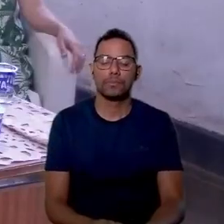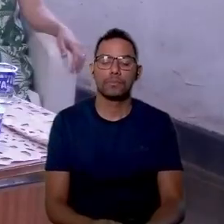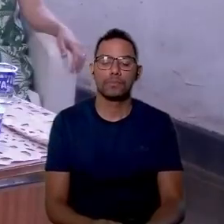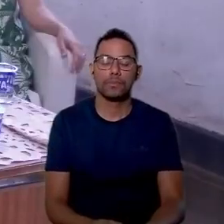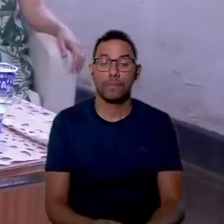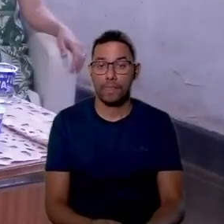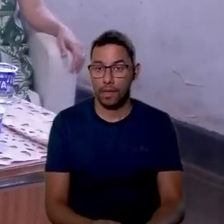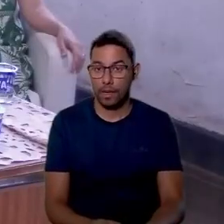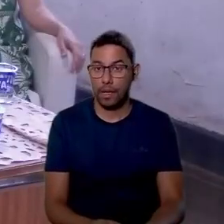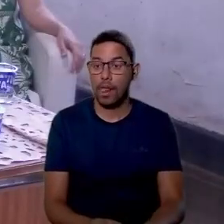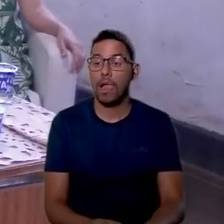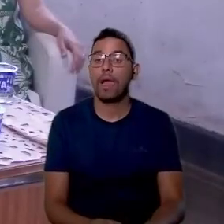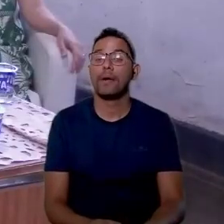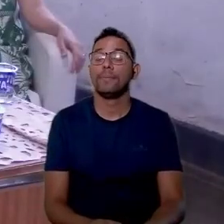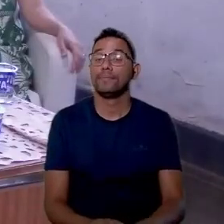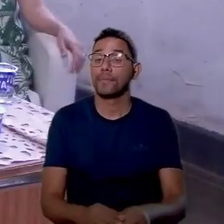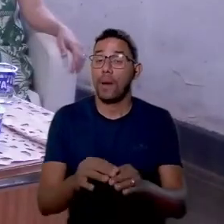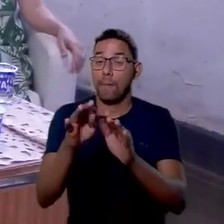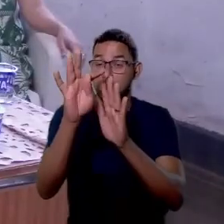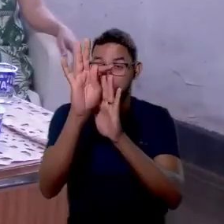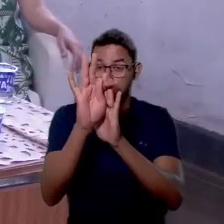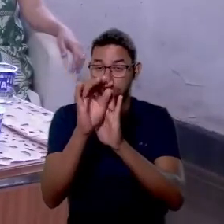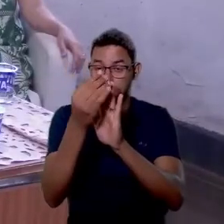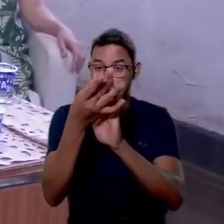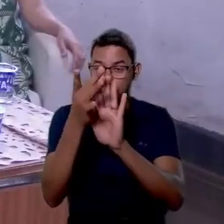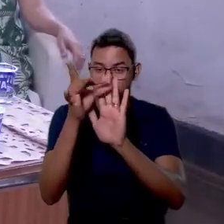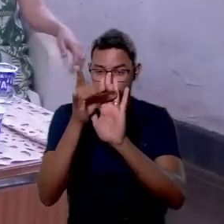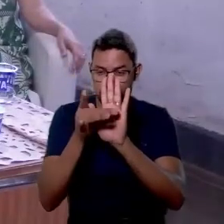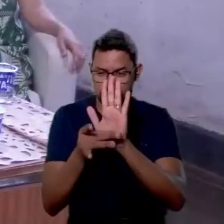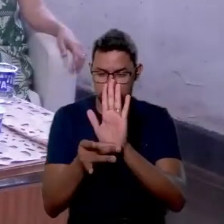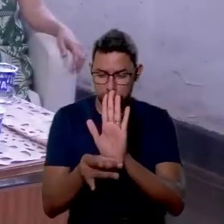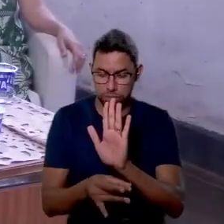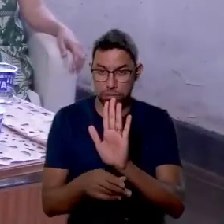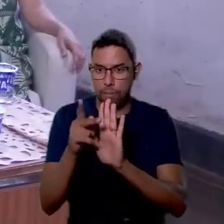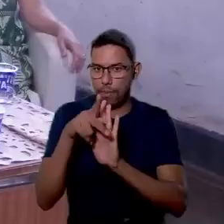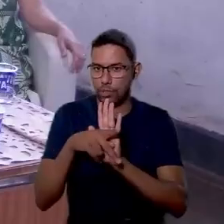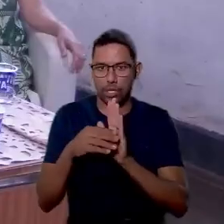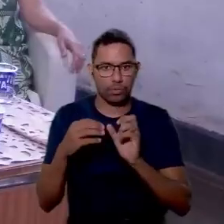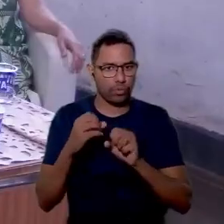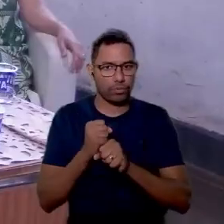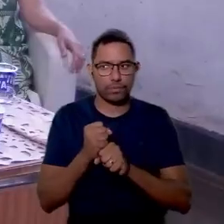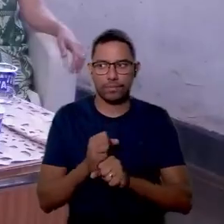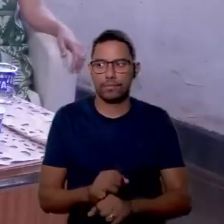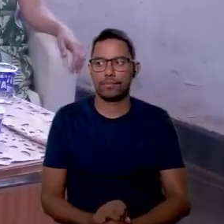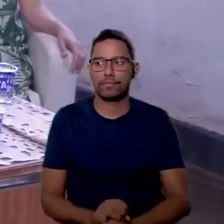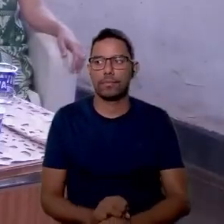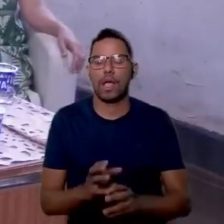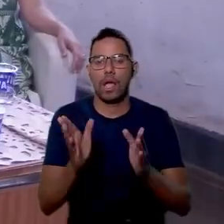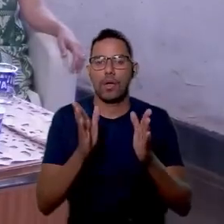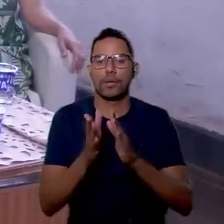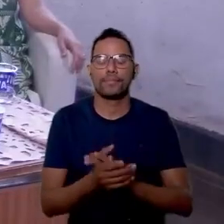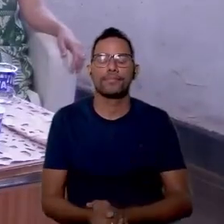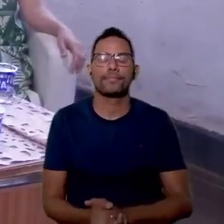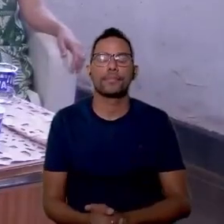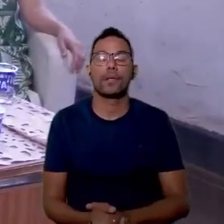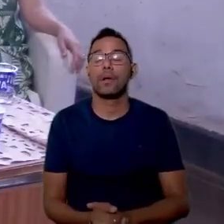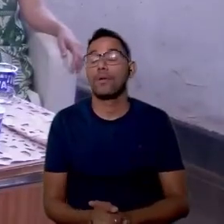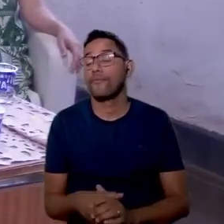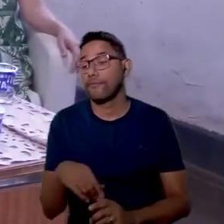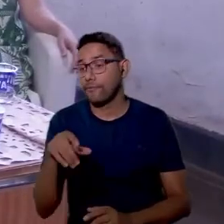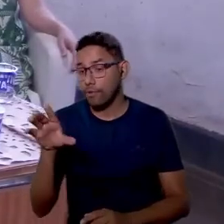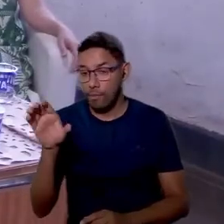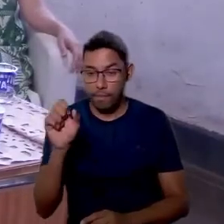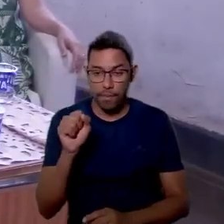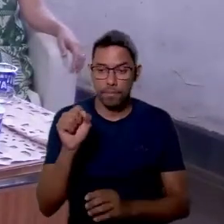mandar para o senhor a lista de projetos. Todos os projetos que estão sendo executados nesse momento. E fui lá no sistema e tirei